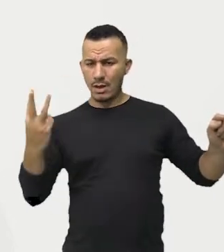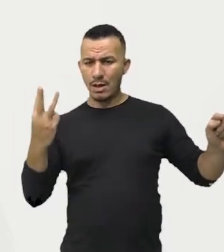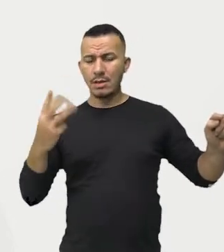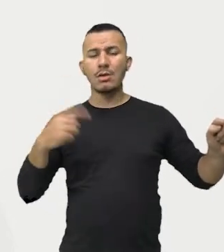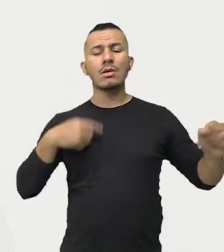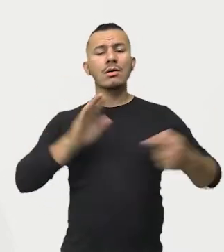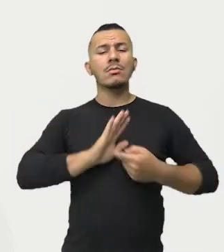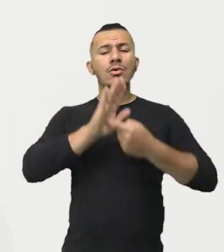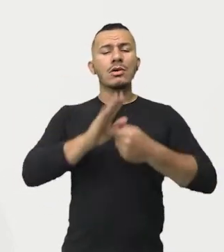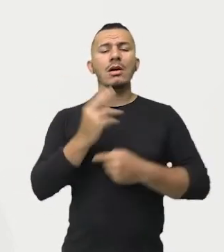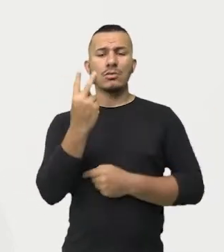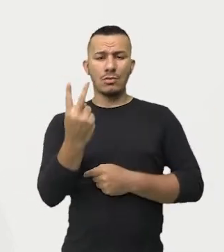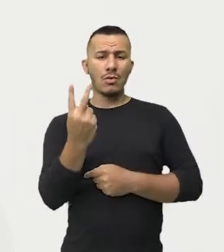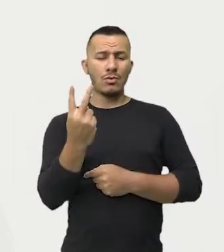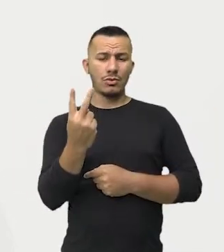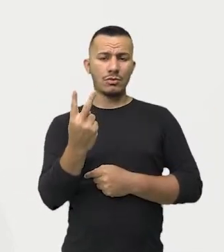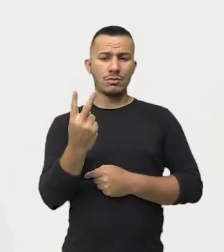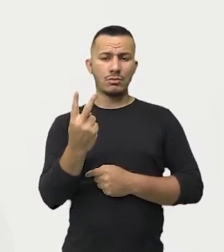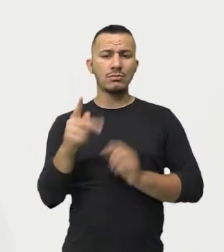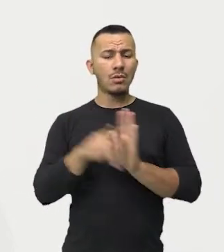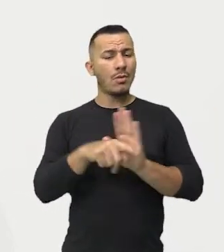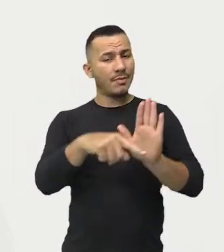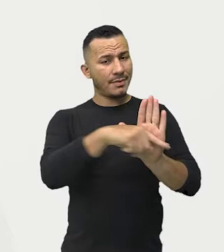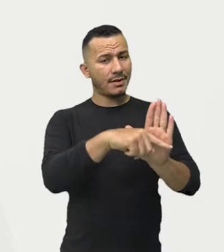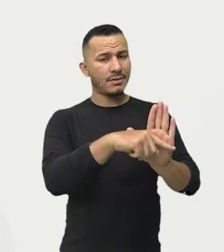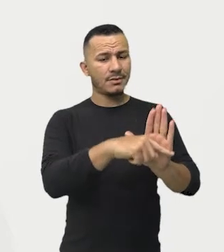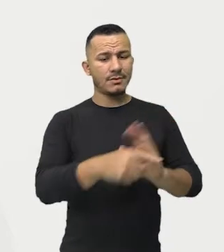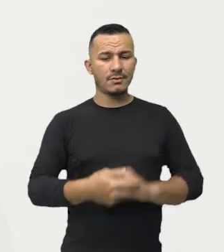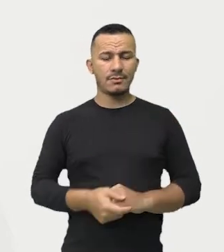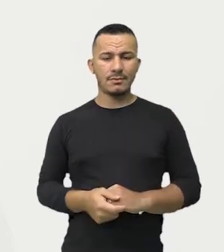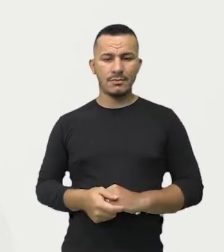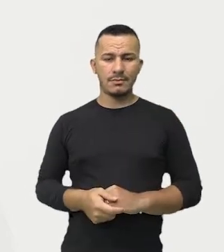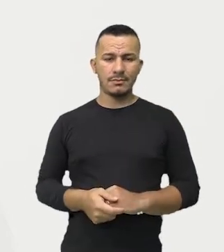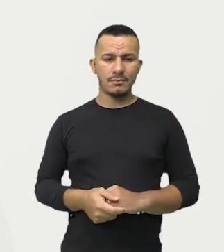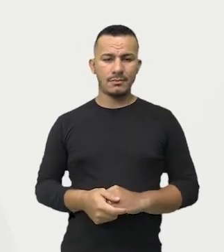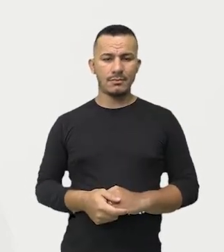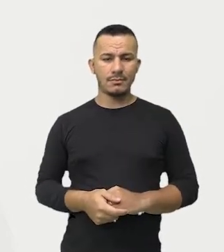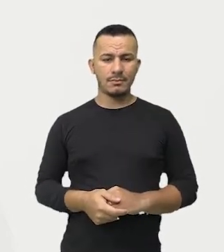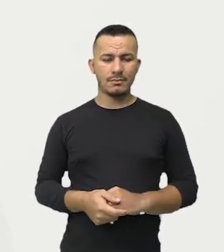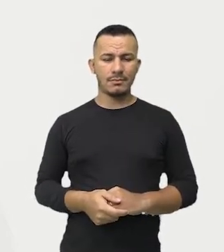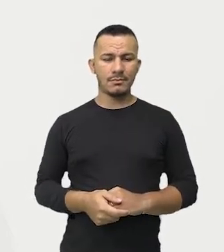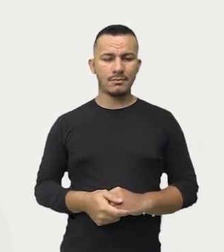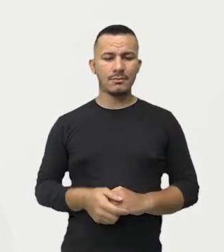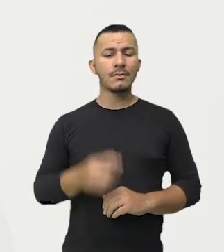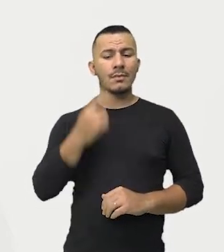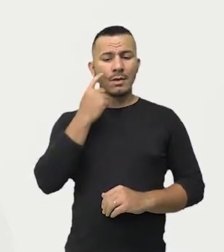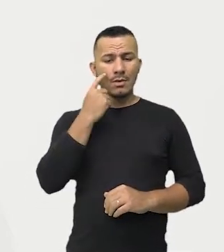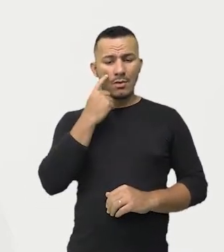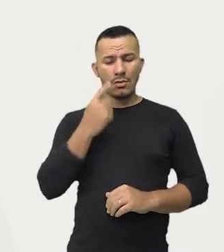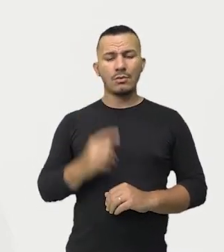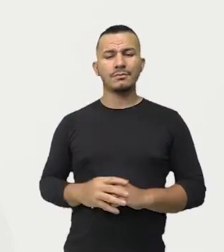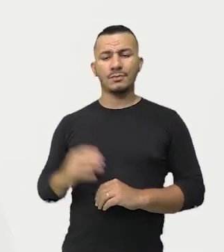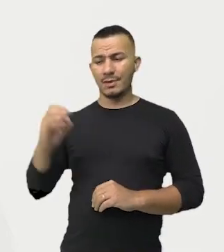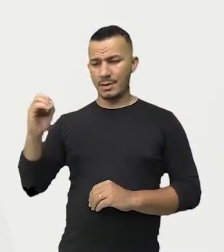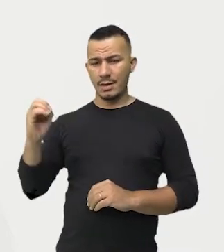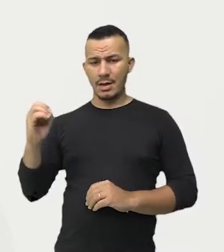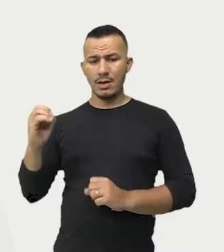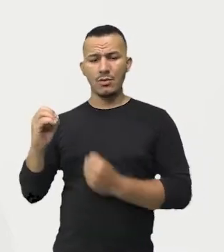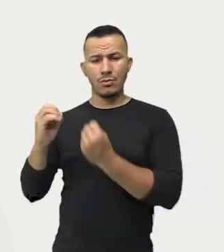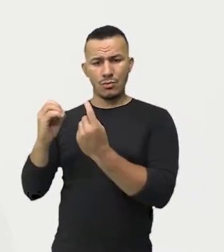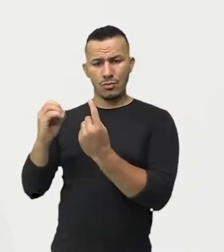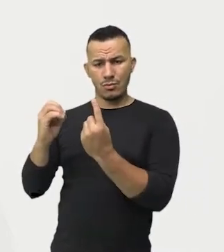representar 2, no sentido negativo. Então, vem aqui, ó, 2, uma